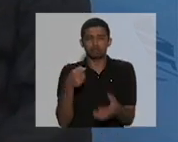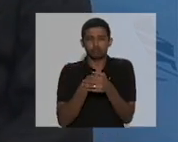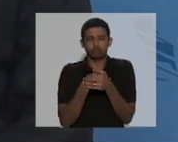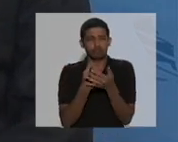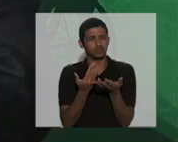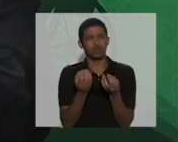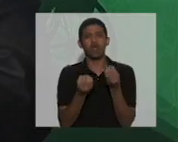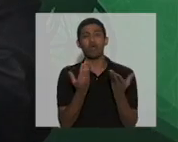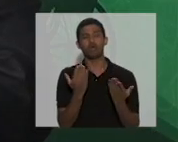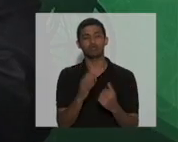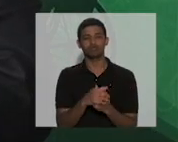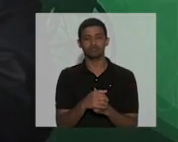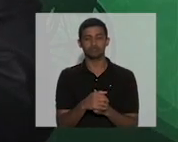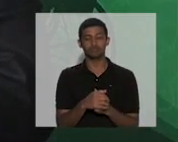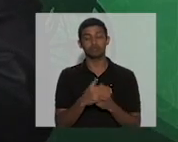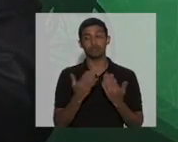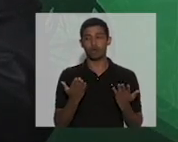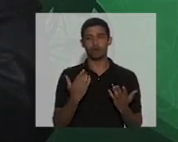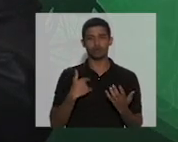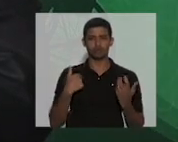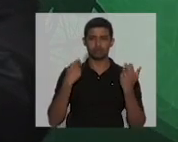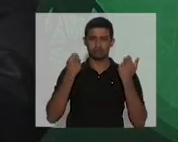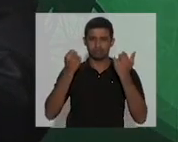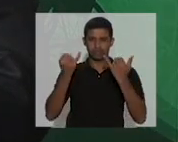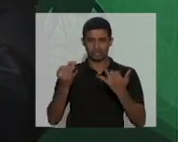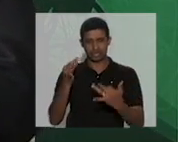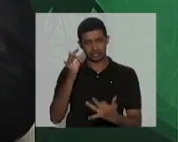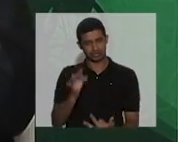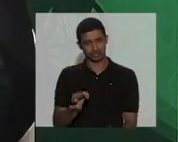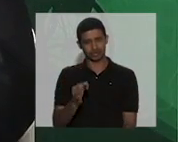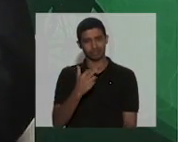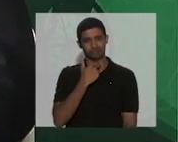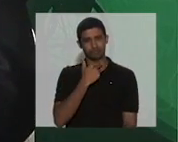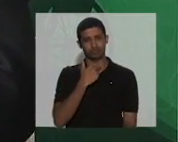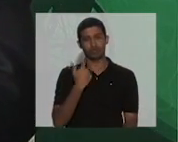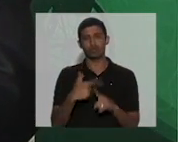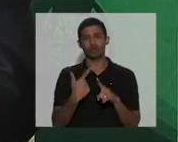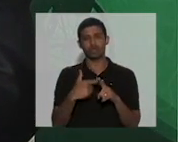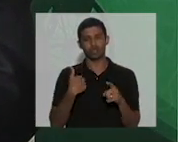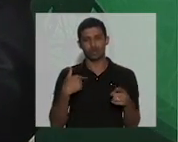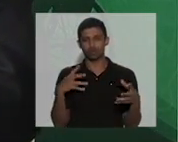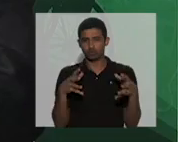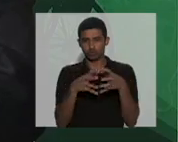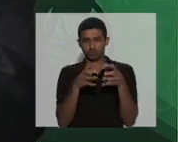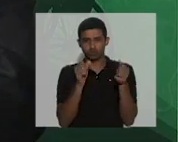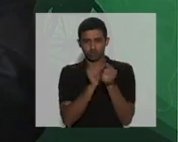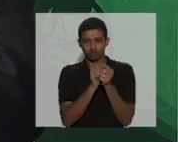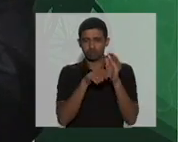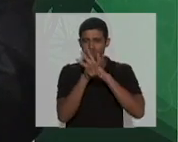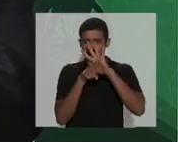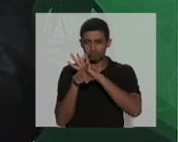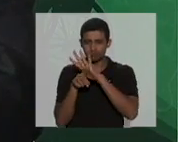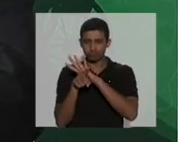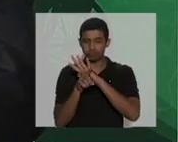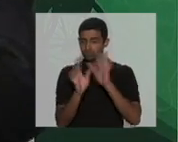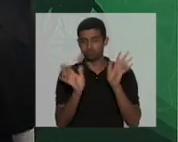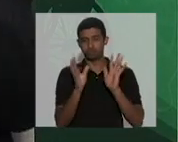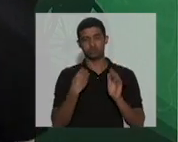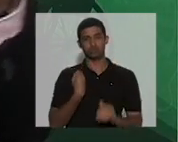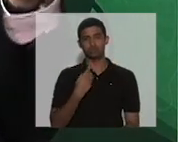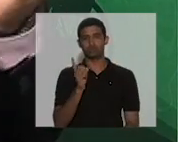tudo. Bom, eu não sou das melhores pessoas para falar sobre isso, que eu não participei do processo de investigação.